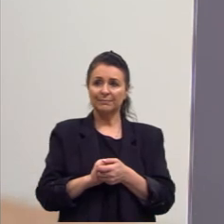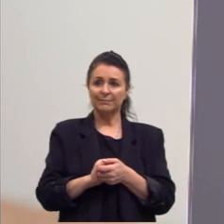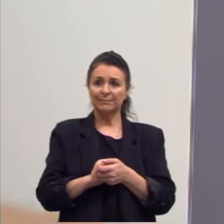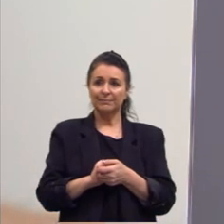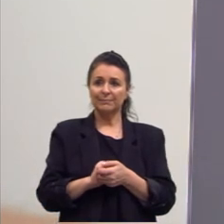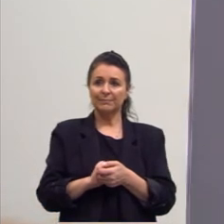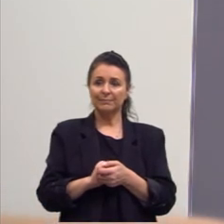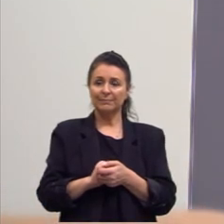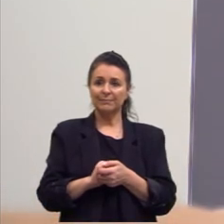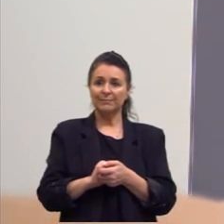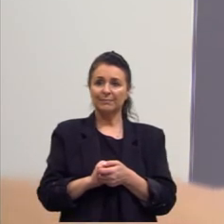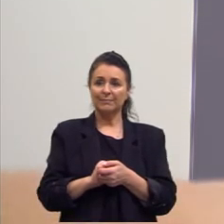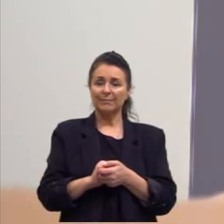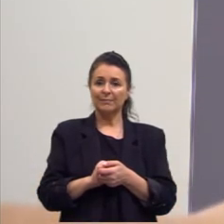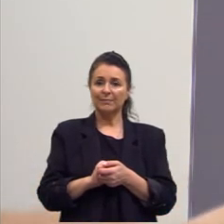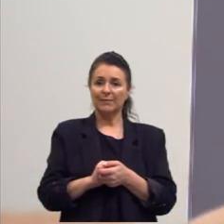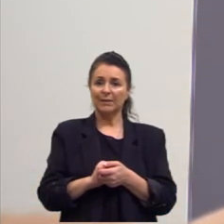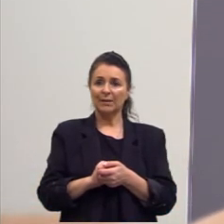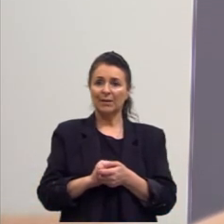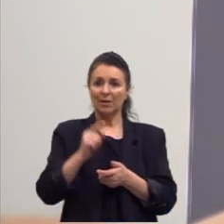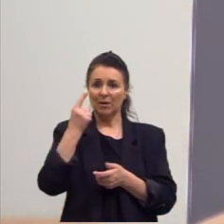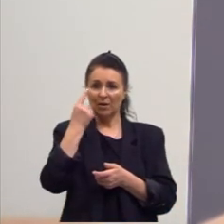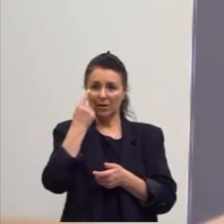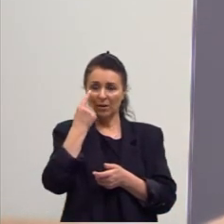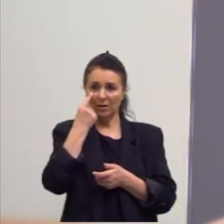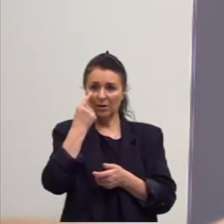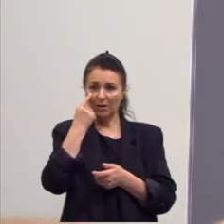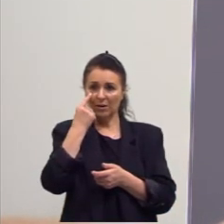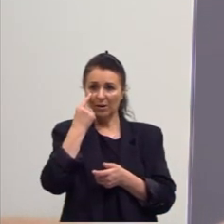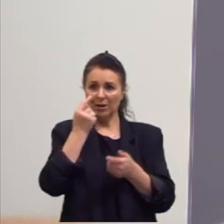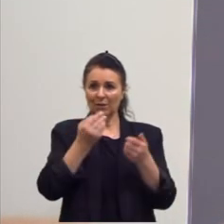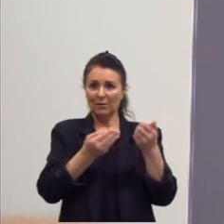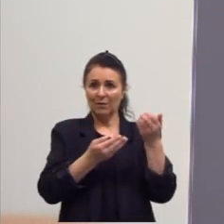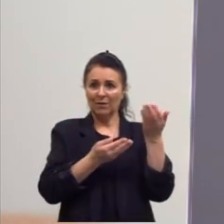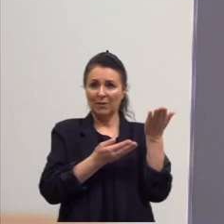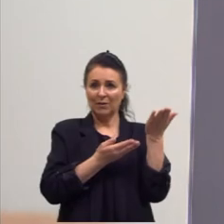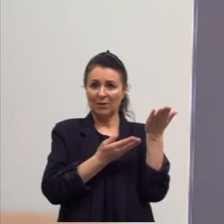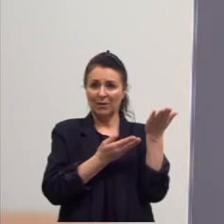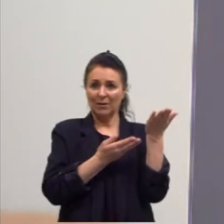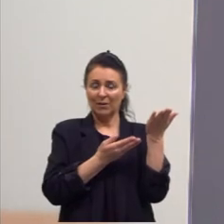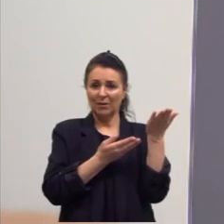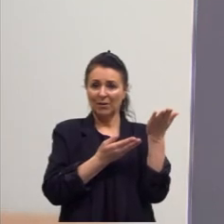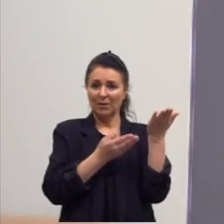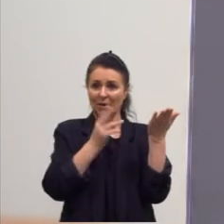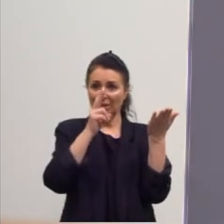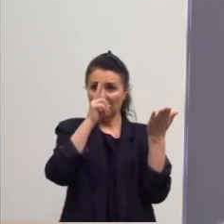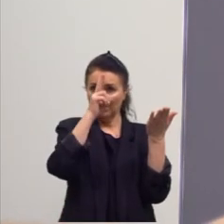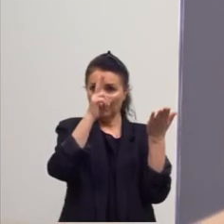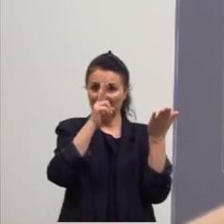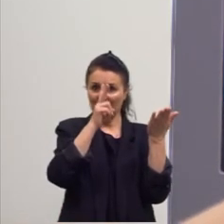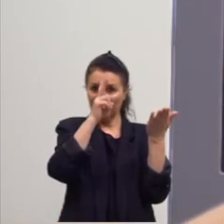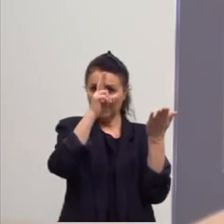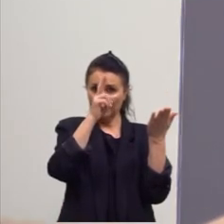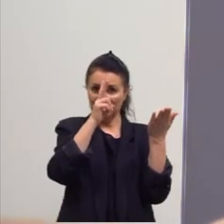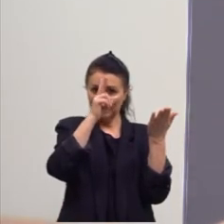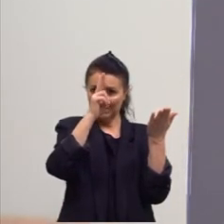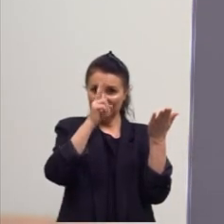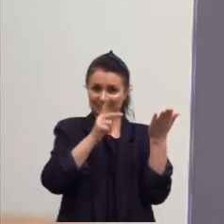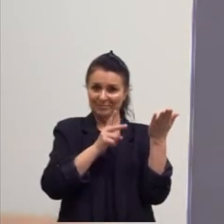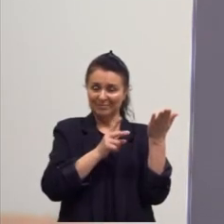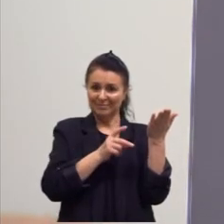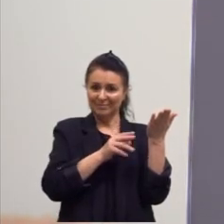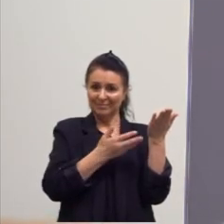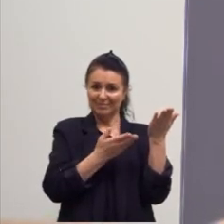e o que que acontece aqui certo vou mexer na voltagem e aumentou mexeu só vontade